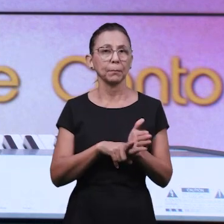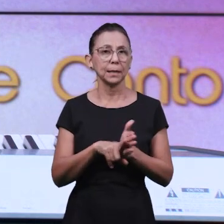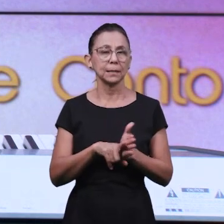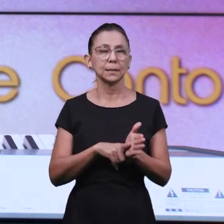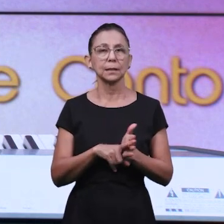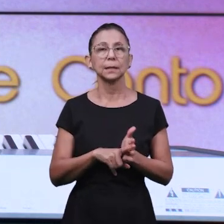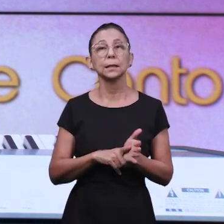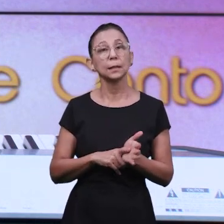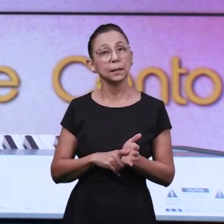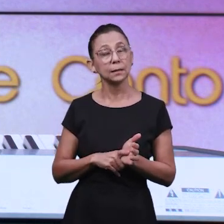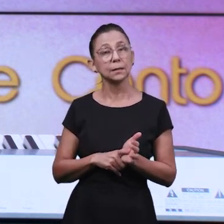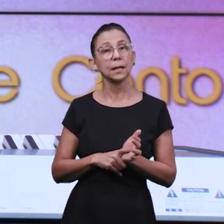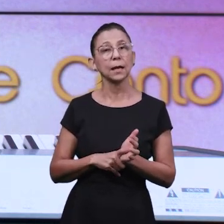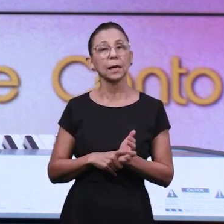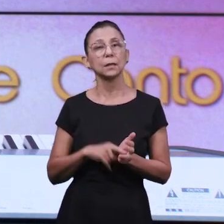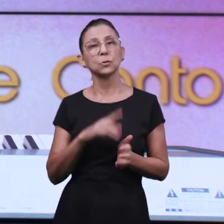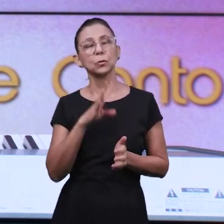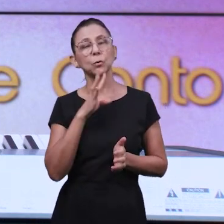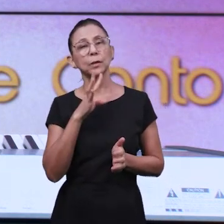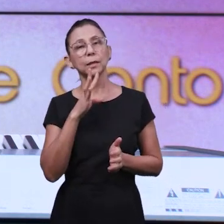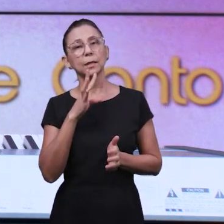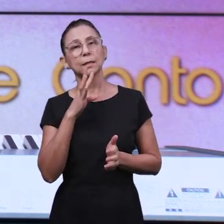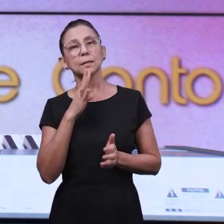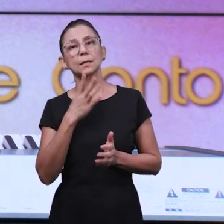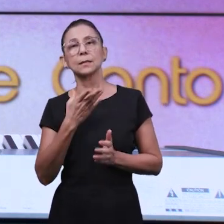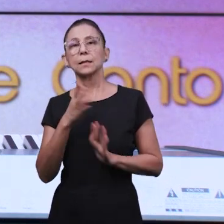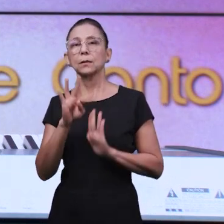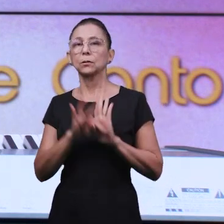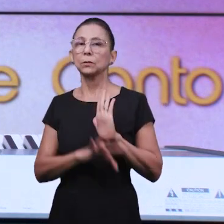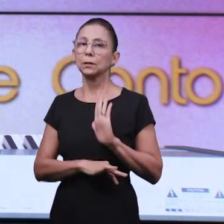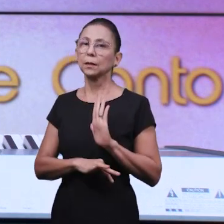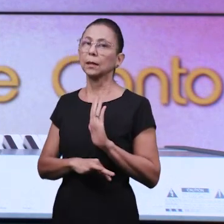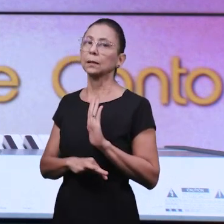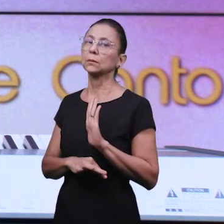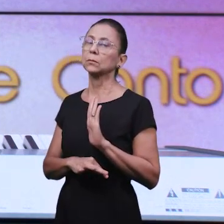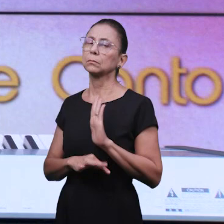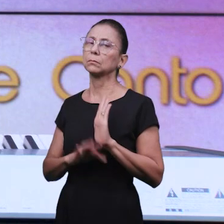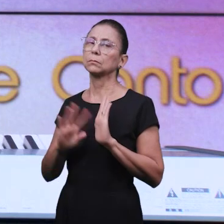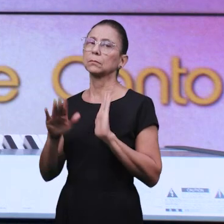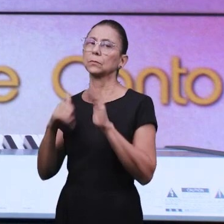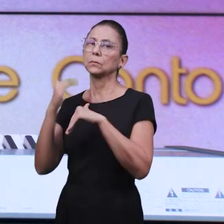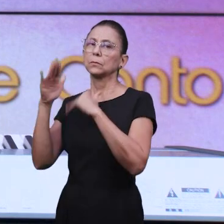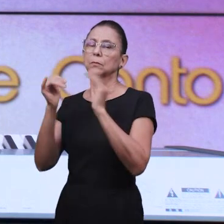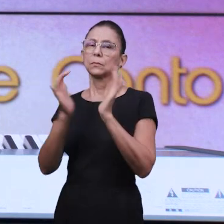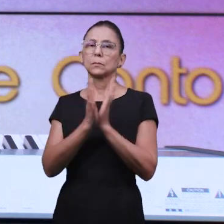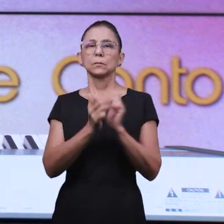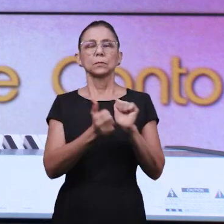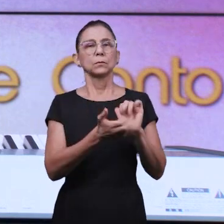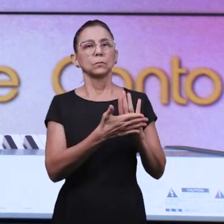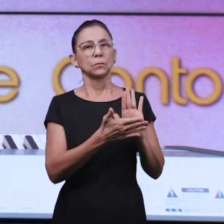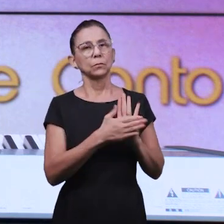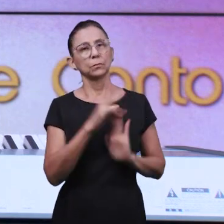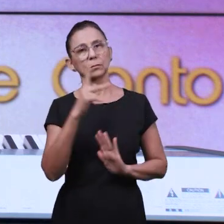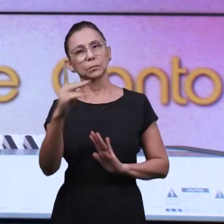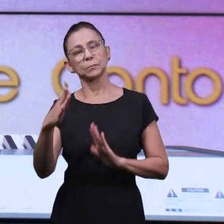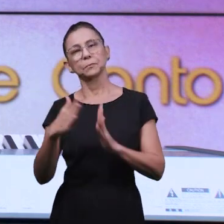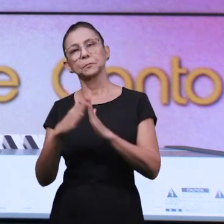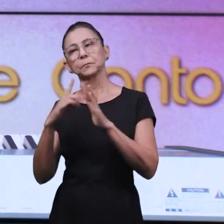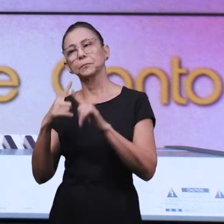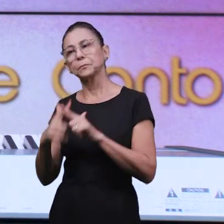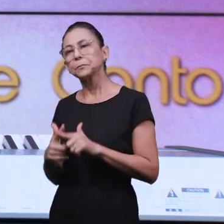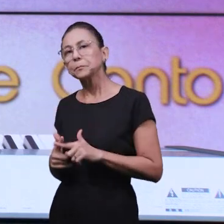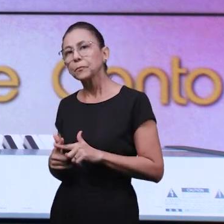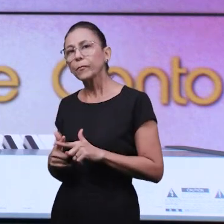pesquisa, de conhecimento do repertório, que é possível de ser desenvolvido com os grupos de louvor da sua